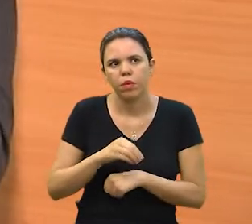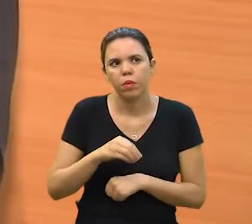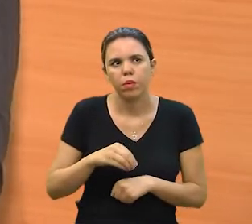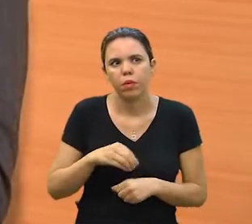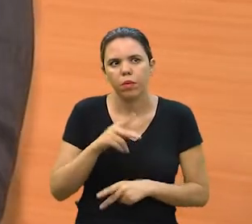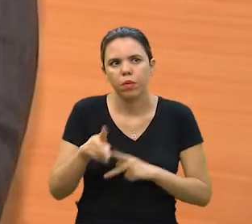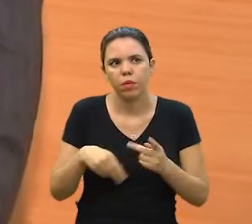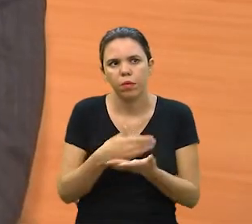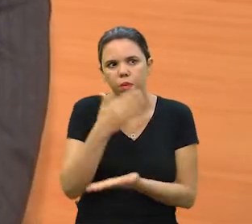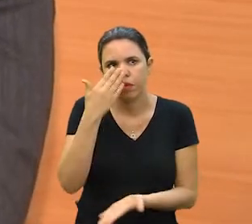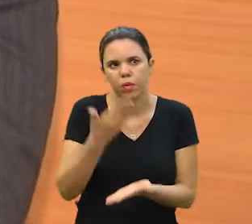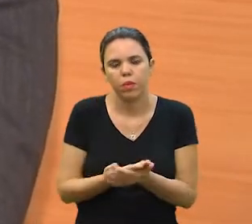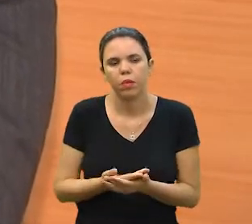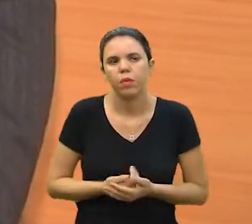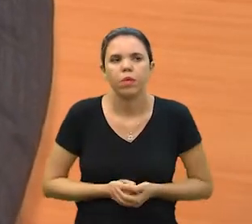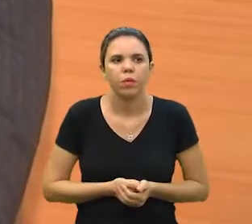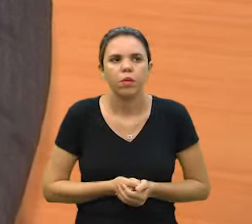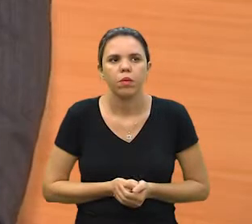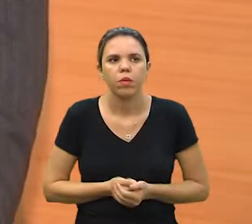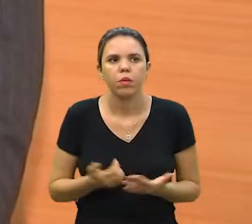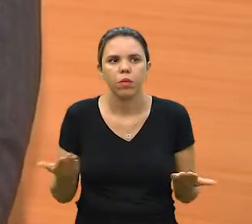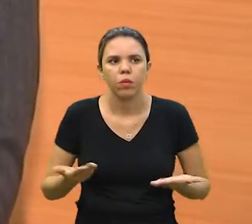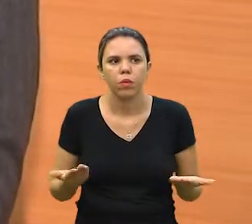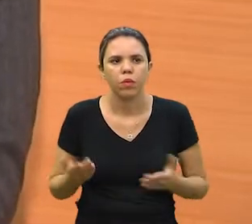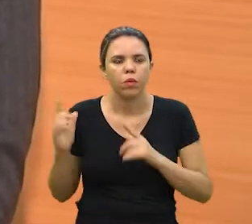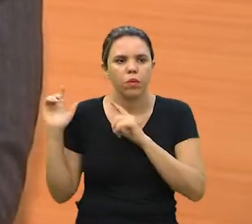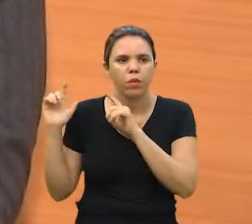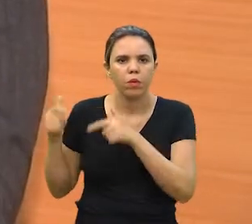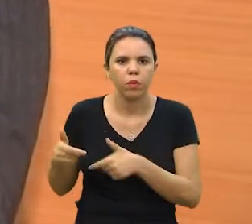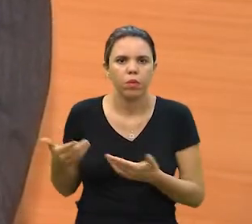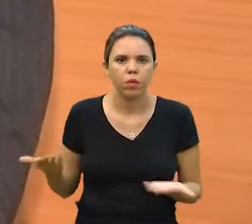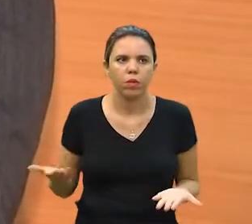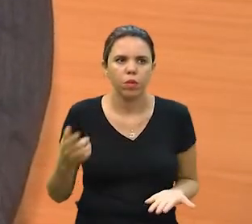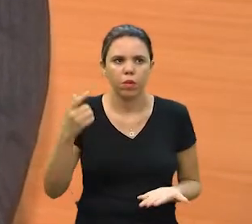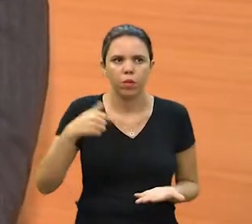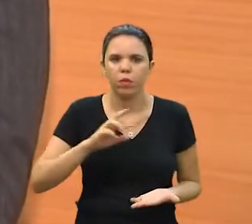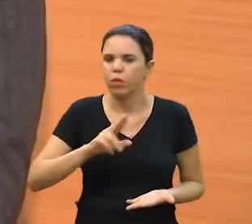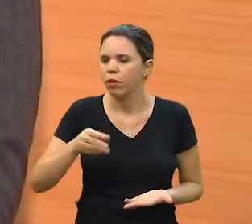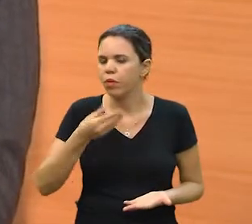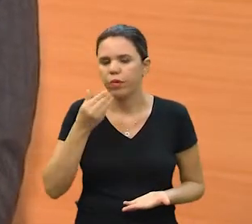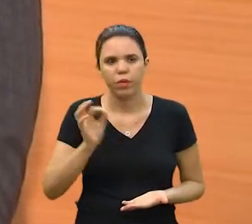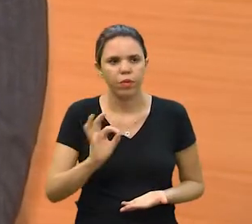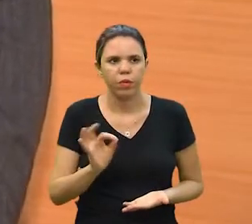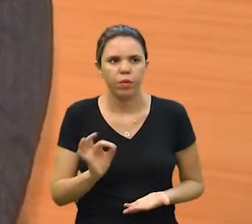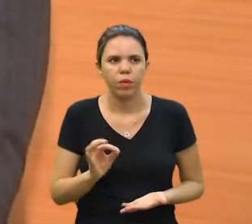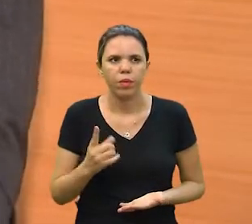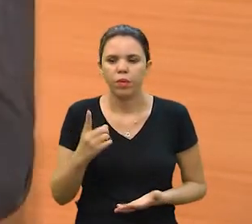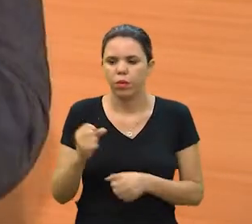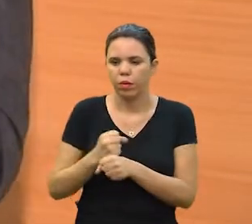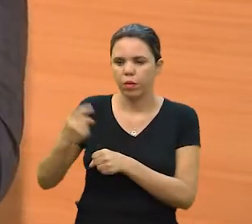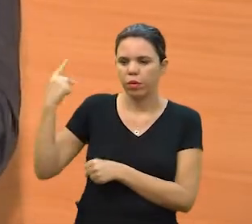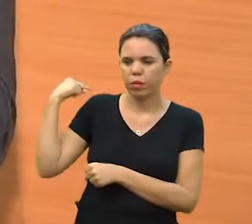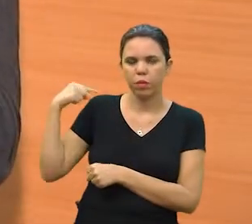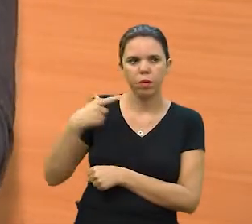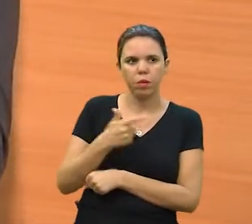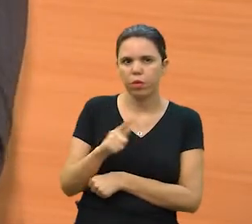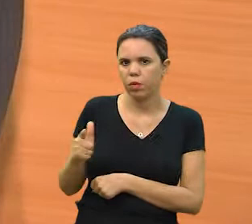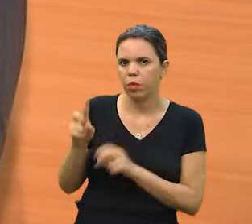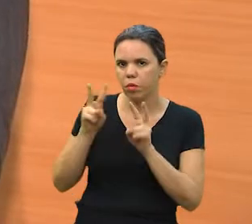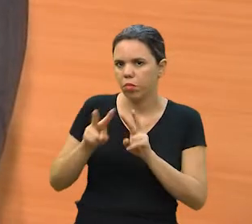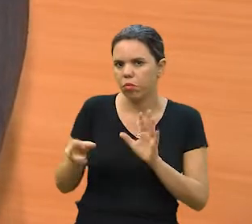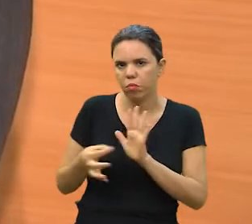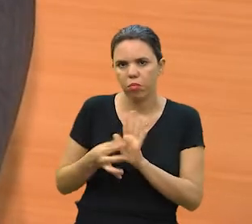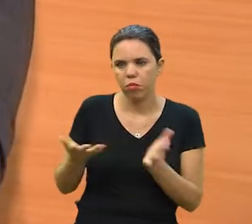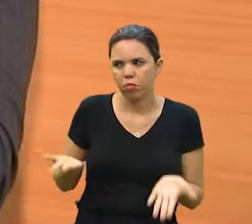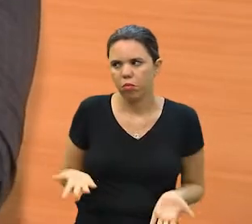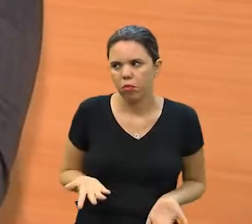essa credibilidade para as pessoas. E ser hoje um conservador é algo que não é fácil, porque há 10 anos atrás a gente não tinha essa